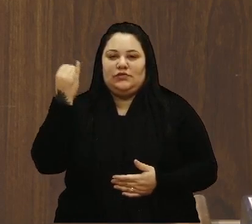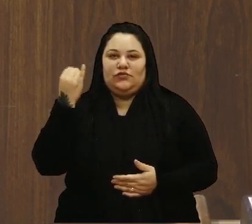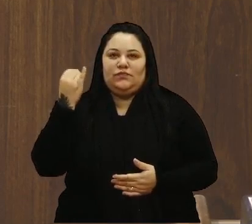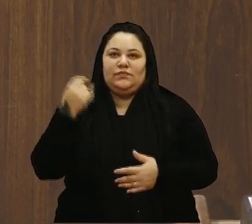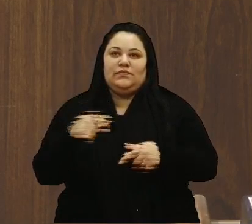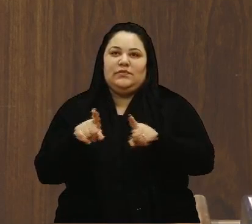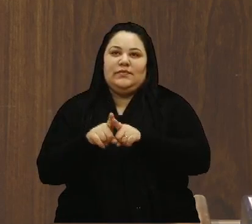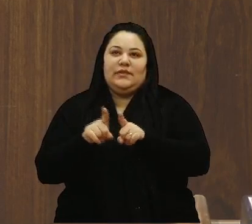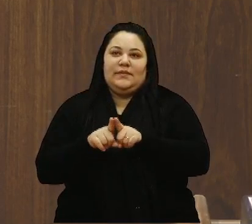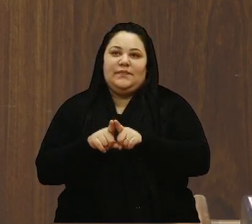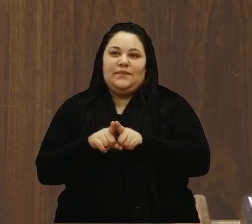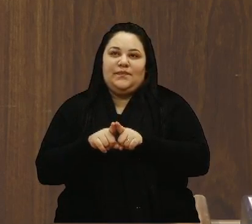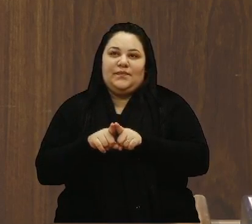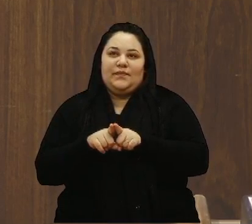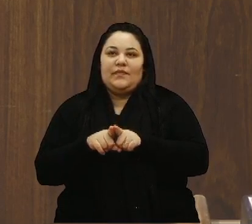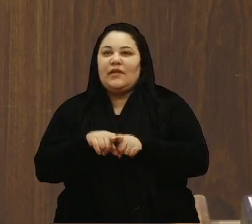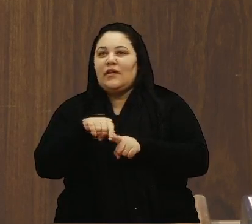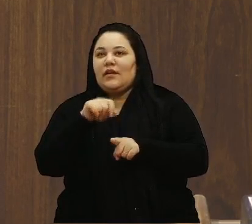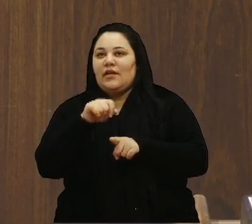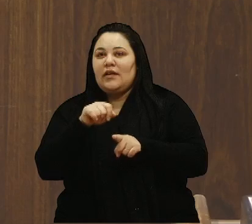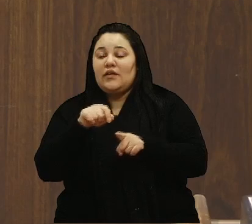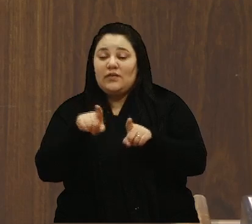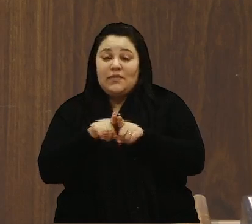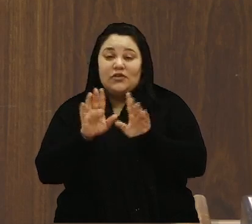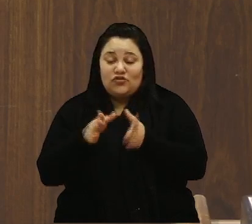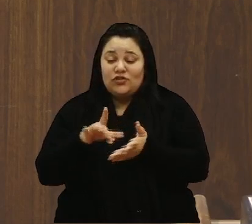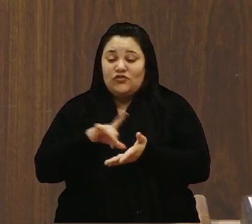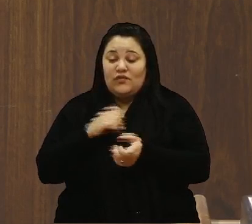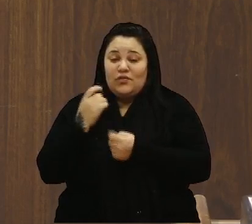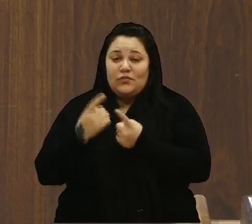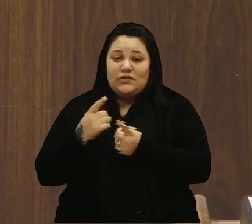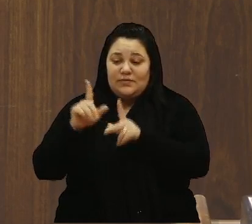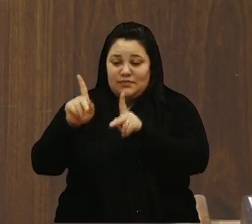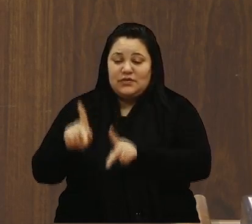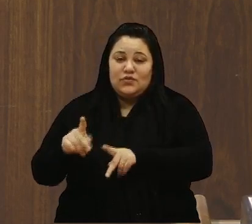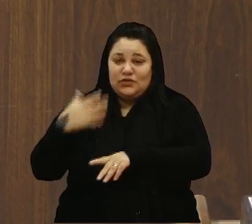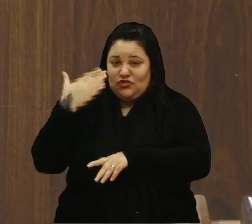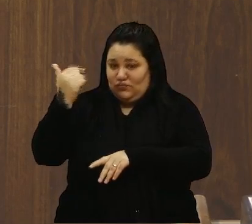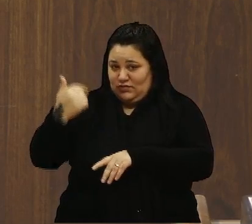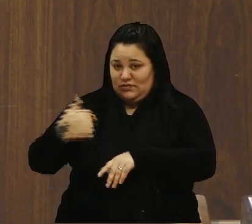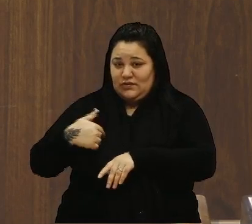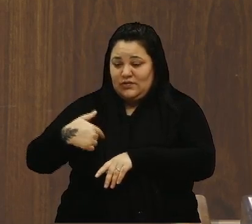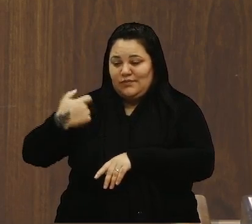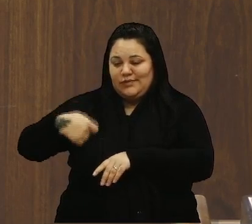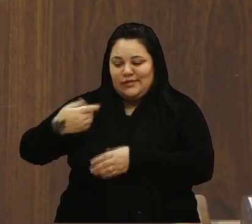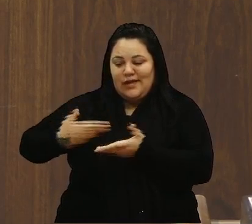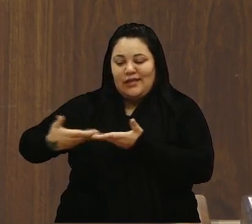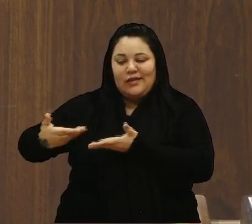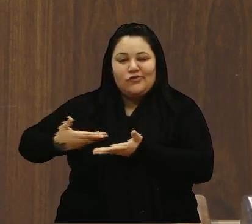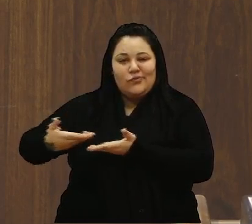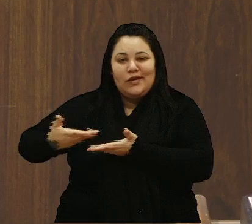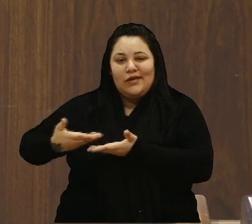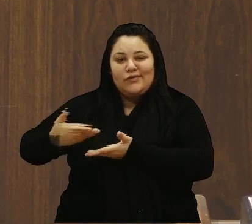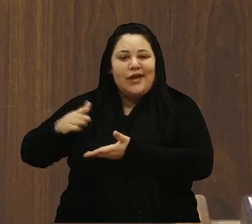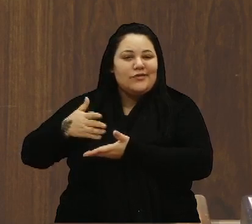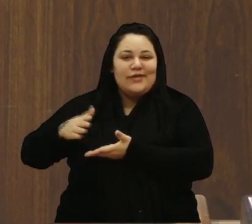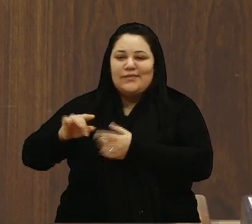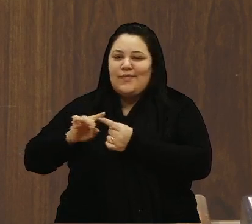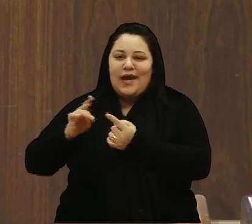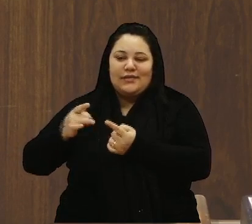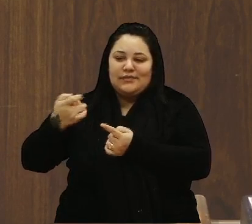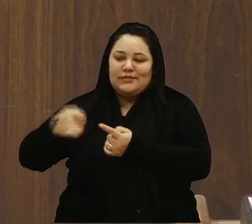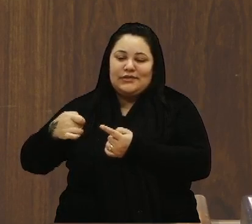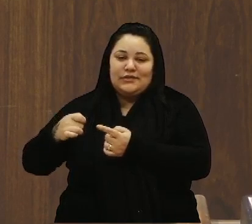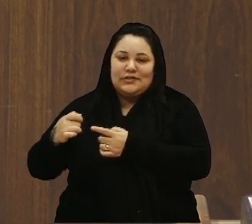É isso, Eu também já recebi várias pessoas que estavam lá, precisam se consultar muitas vezes, mas tem que levar